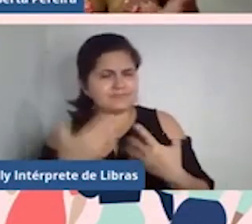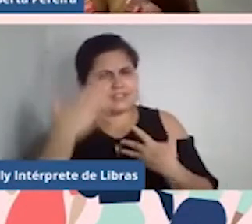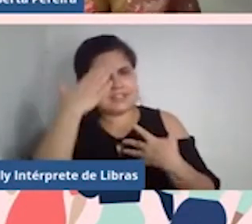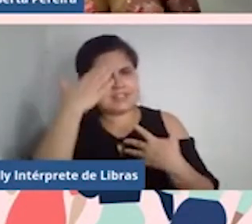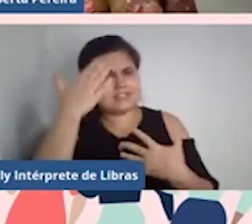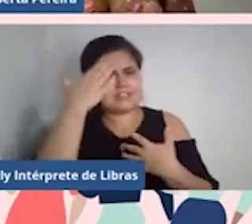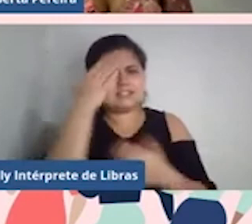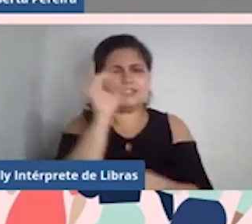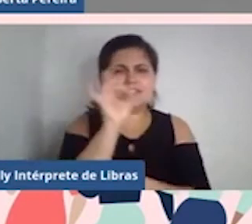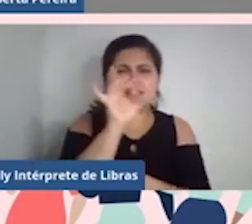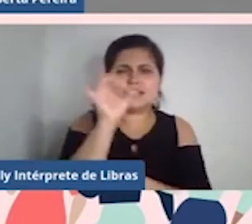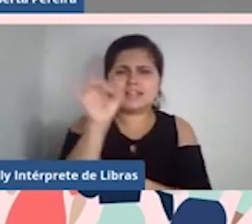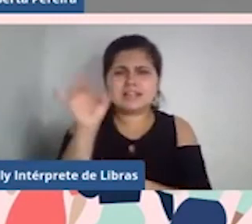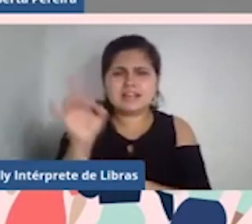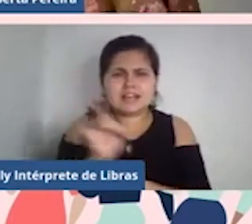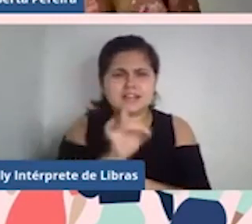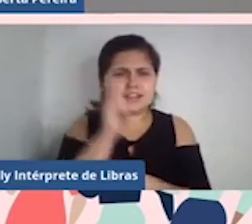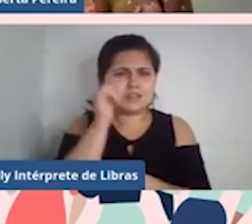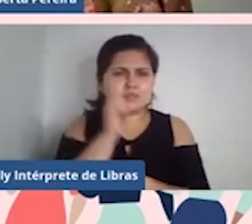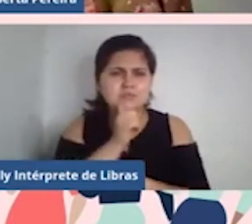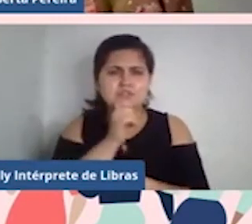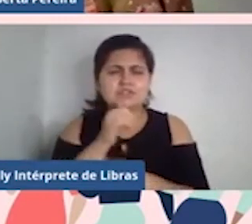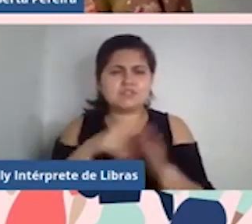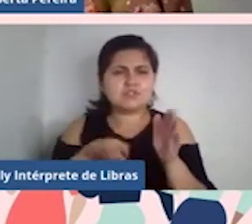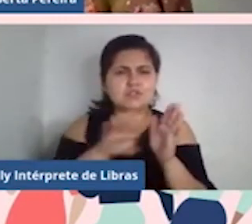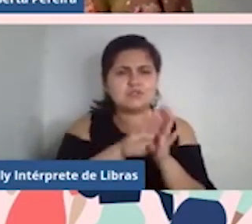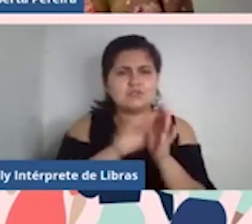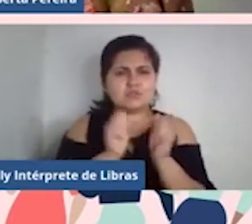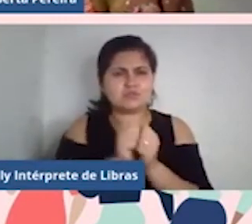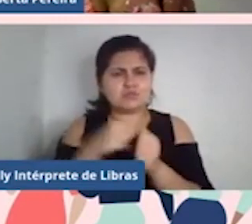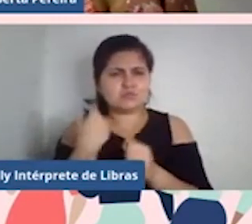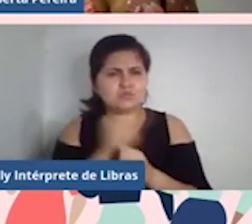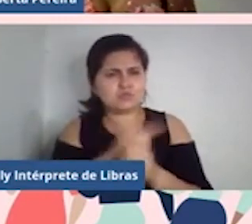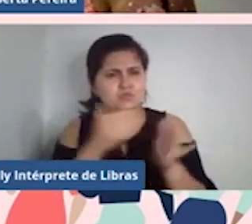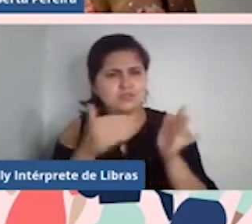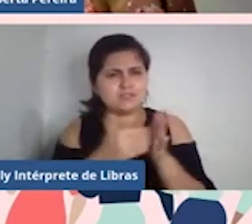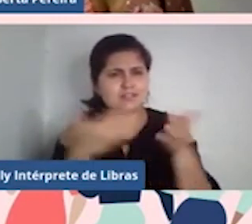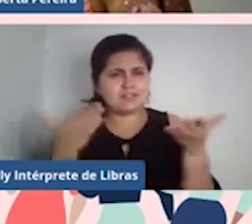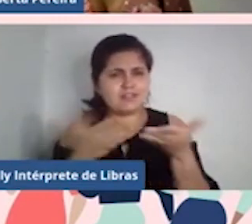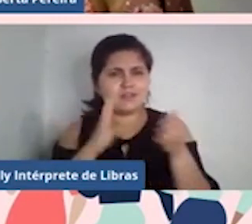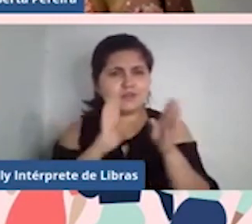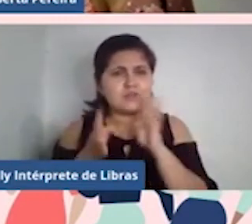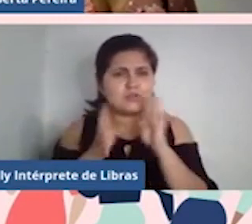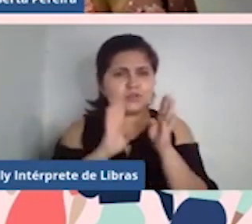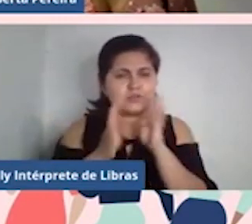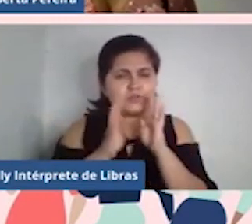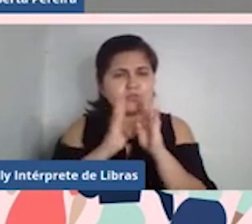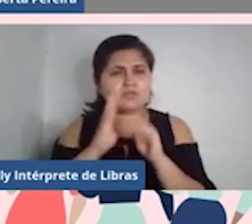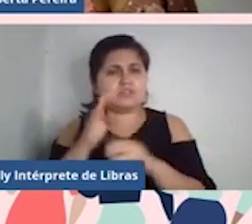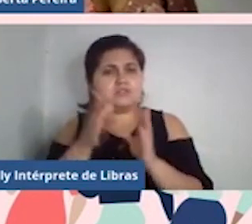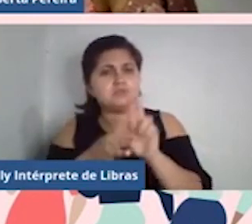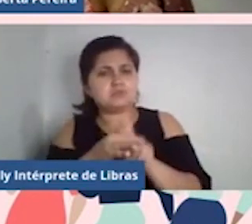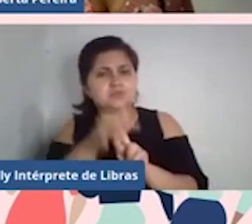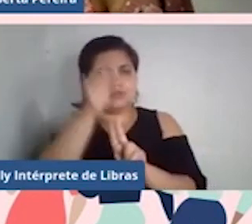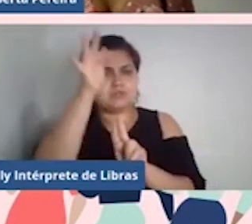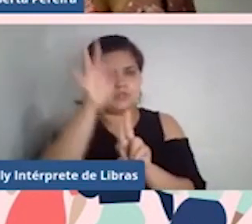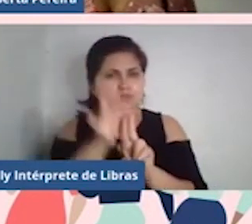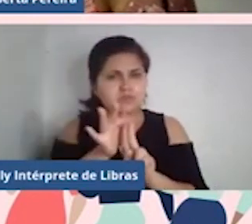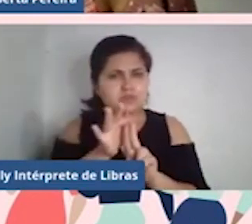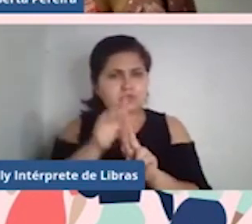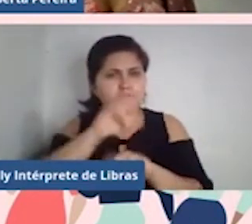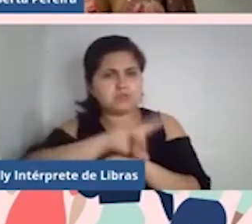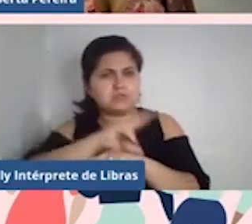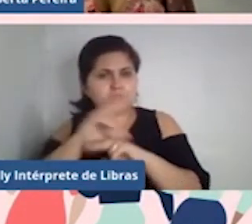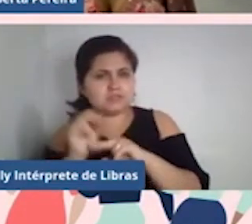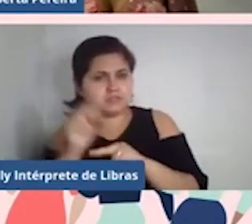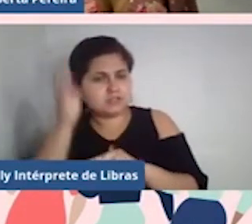cada uma de vocês que ficou com a gente até agora aqui no Facebook da FEComércio, do SESC, do